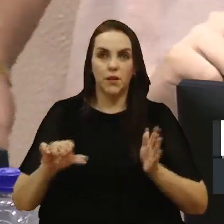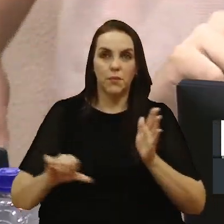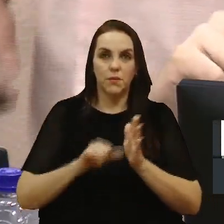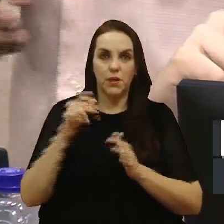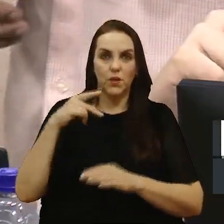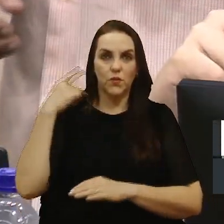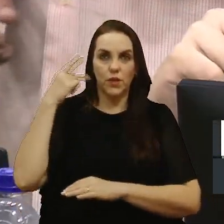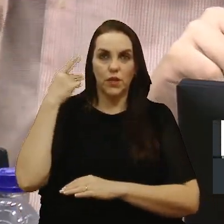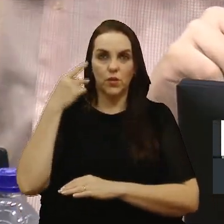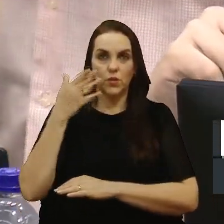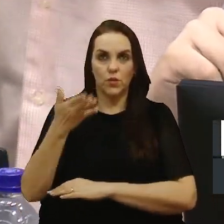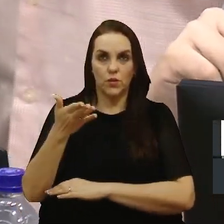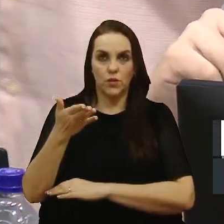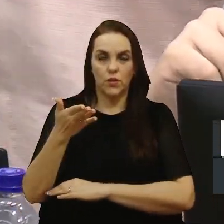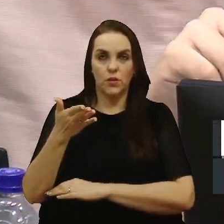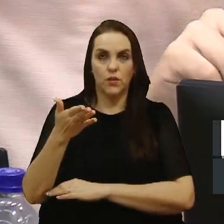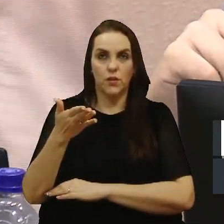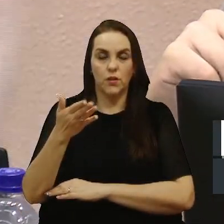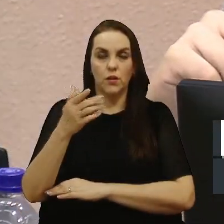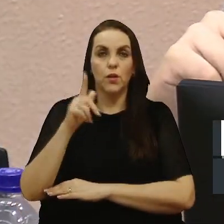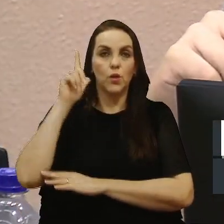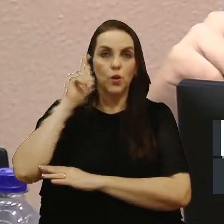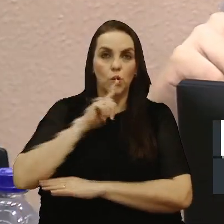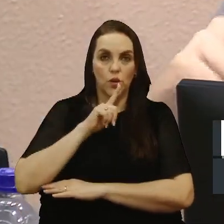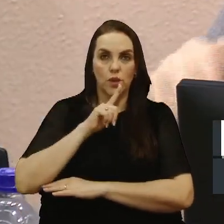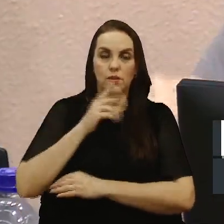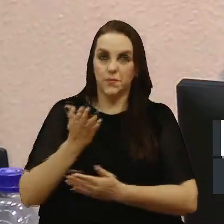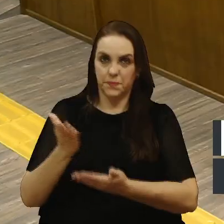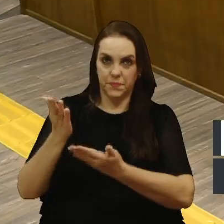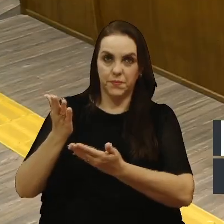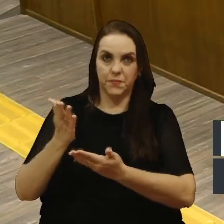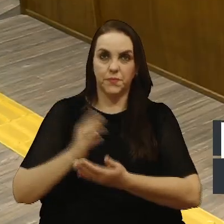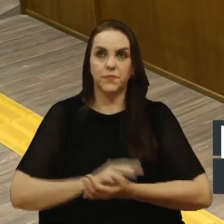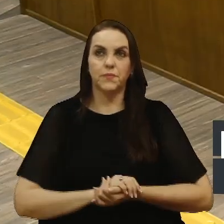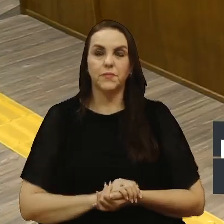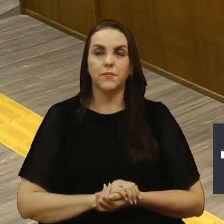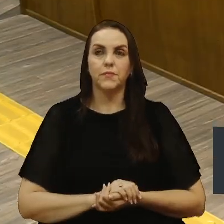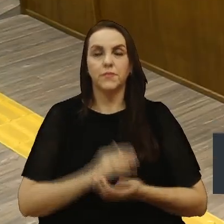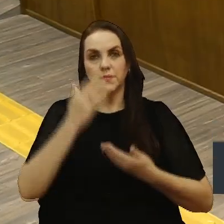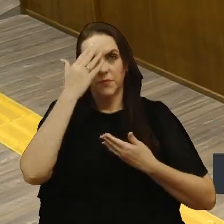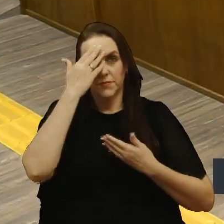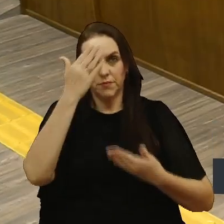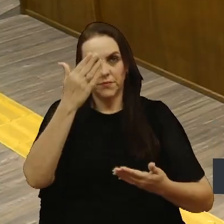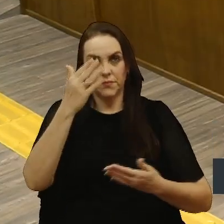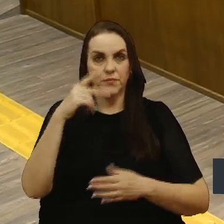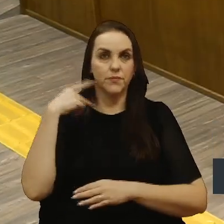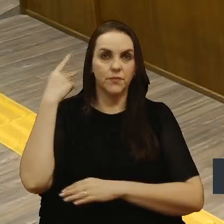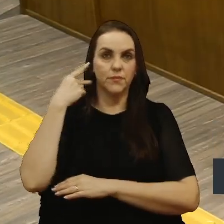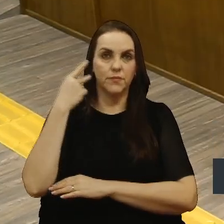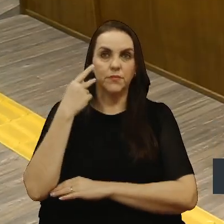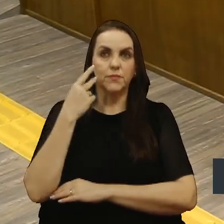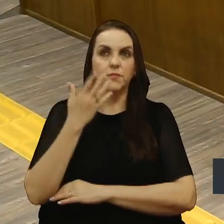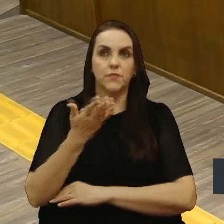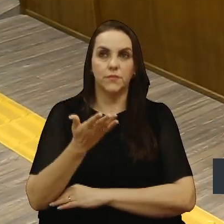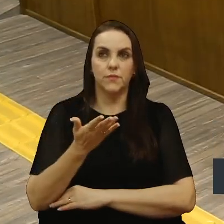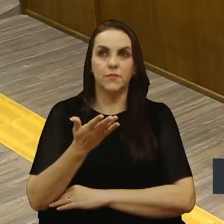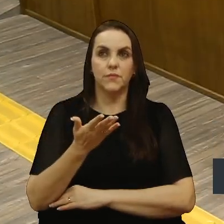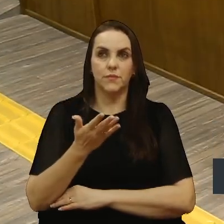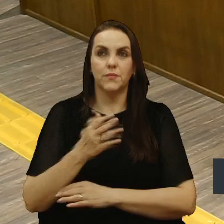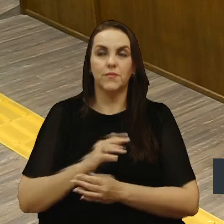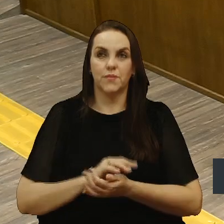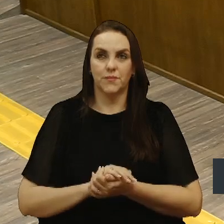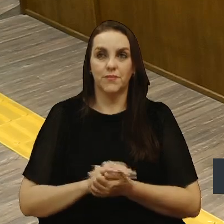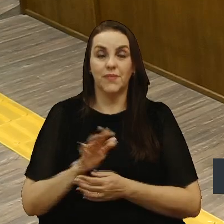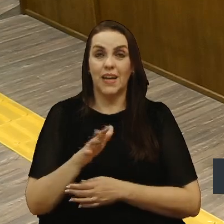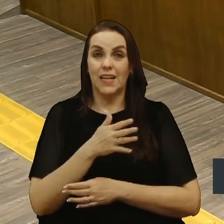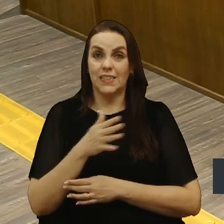vereador inscrito, vereador Lucas Carinhato, com a palavra. Obrigado, vereador. Às vezes eu tenho